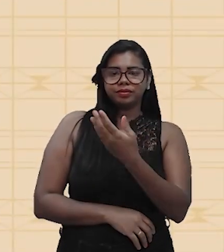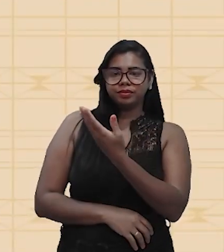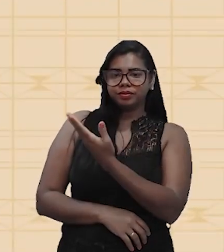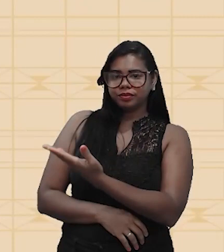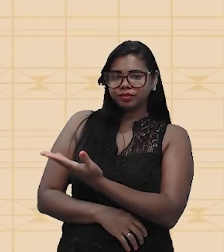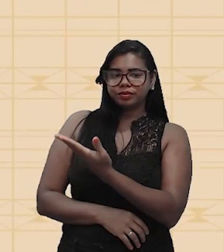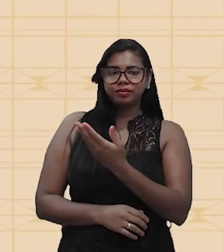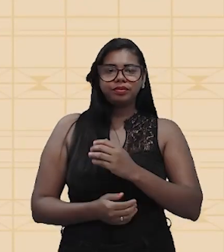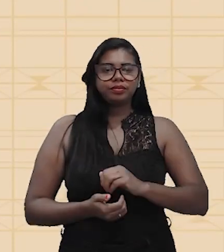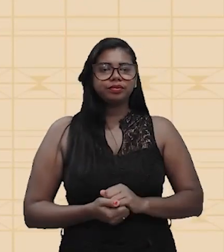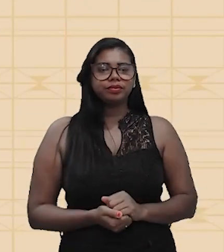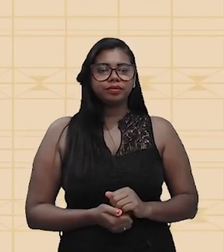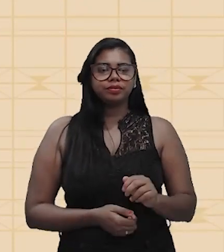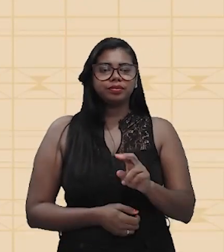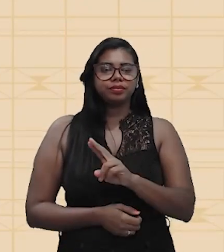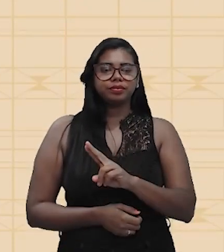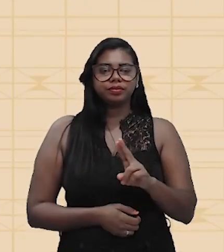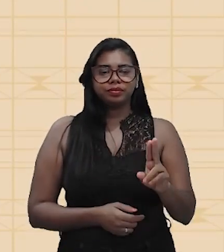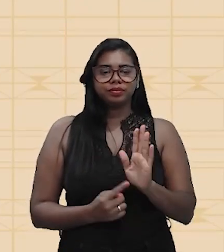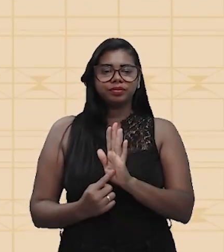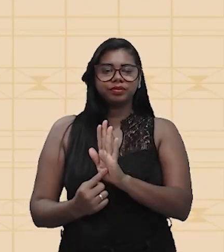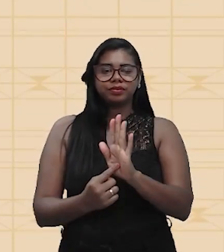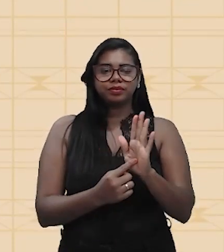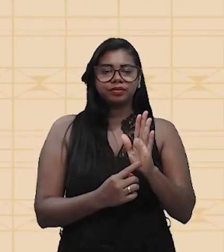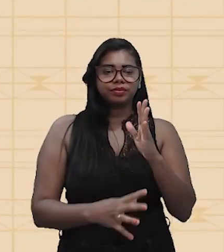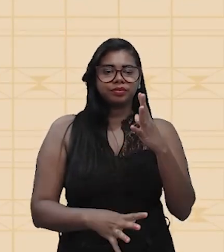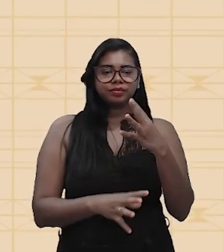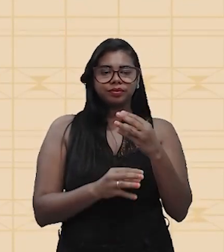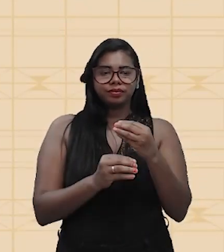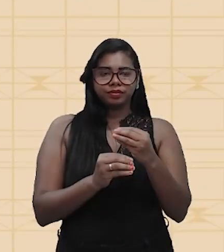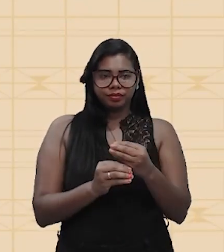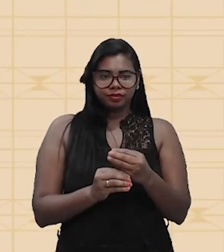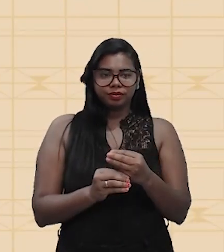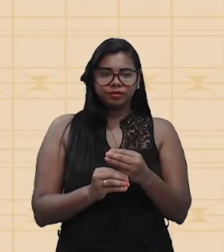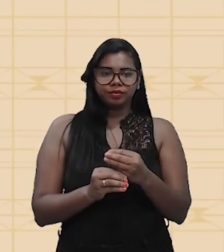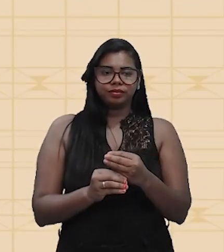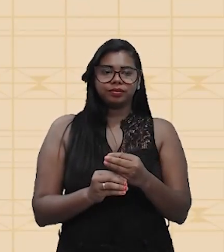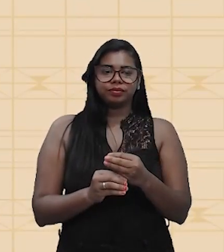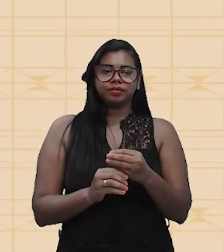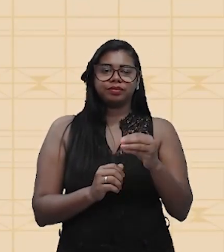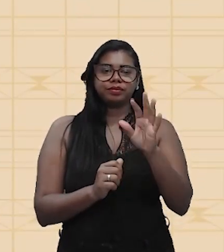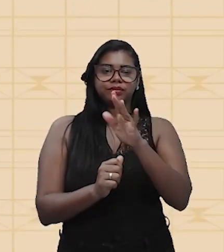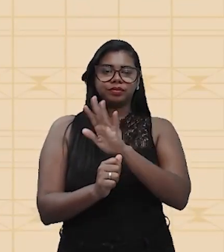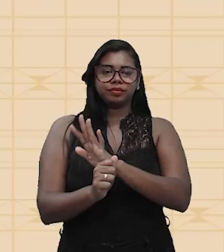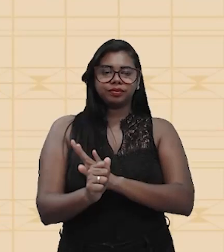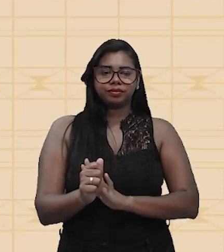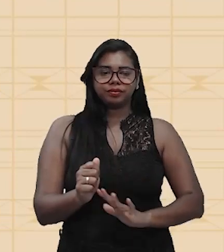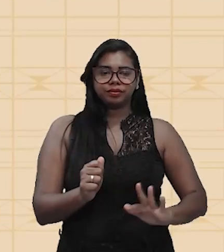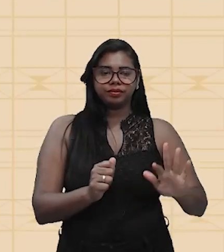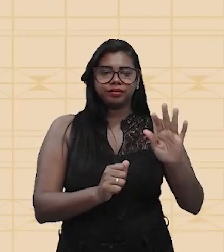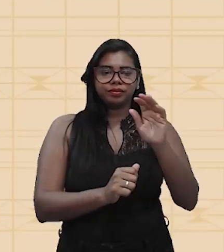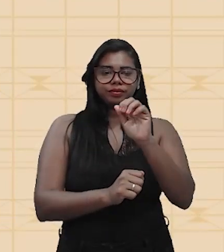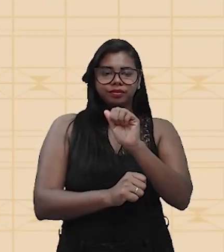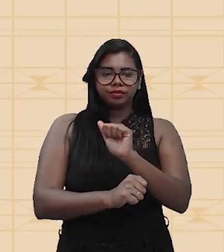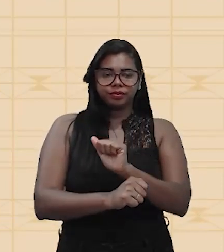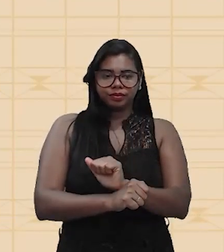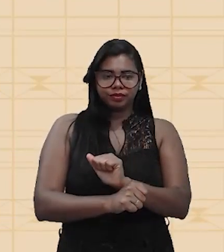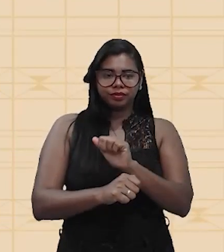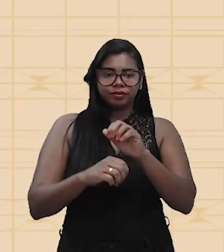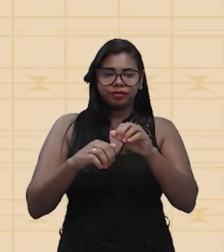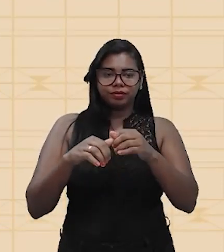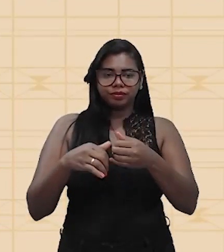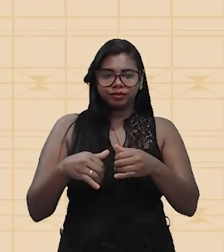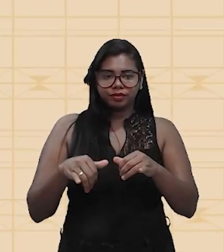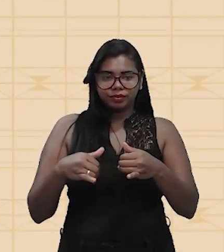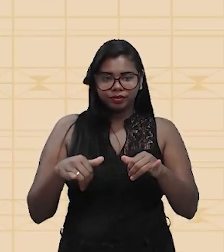o nome que nós vamos atribuir ao componente elétrico que vai limitar a corrente